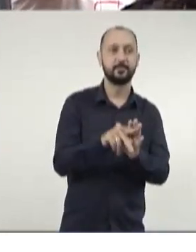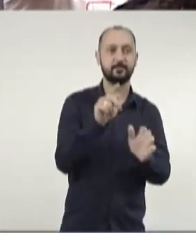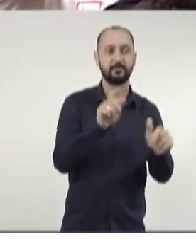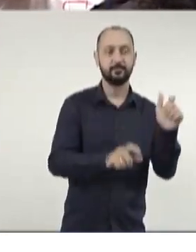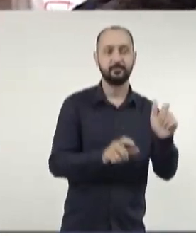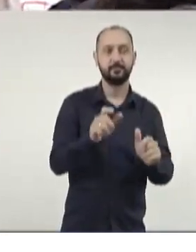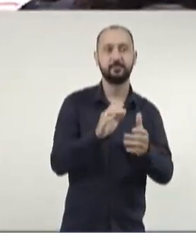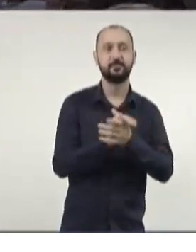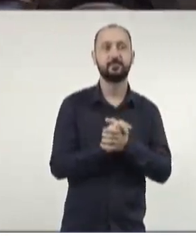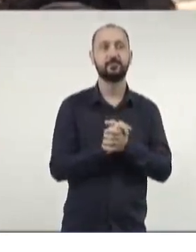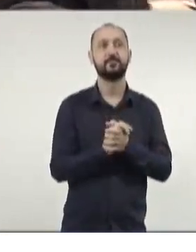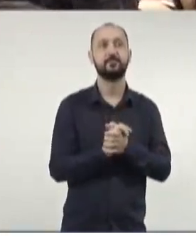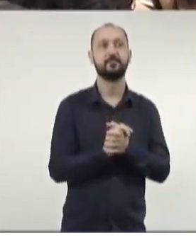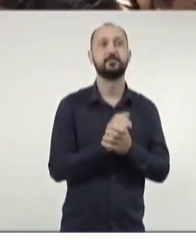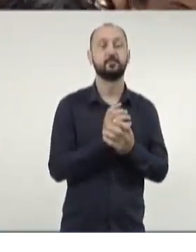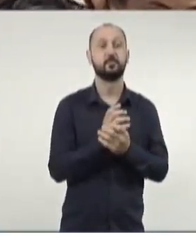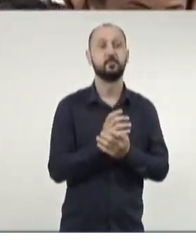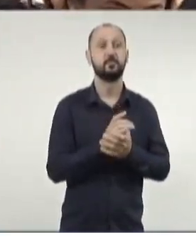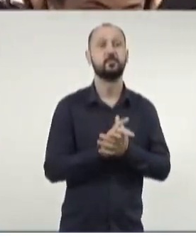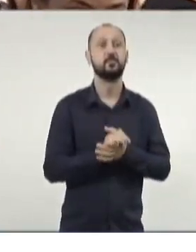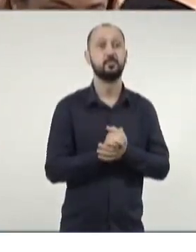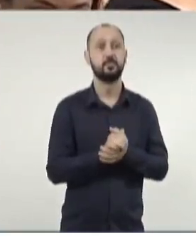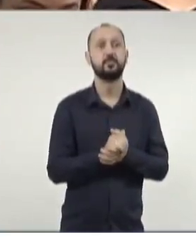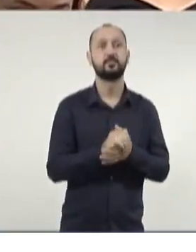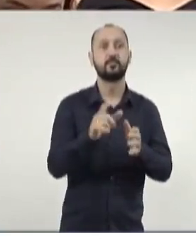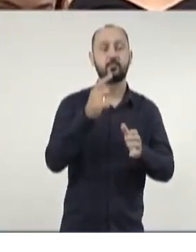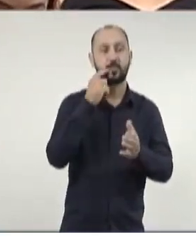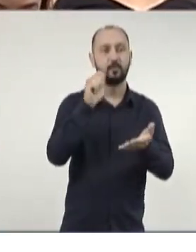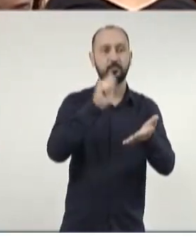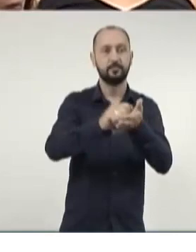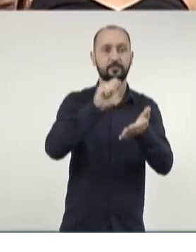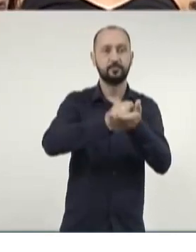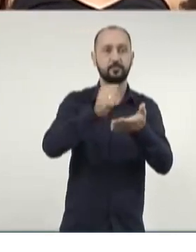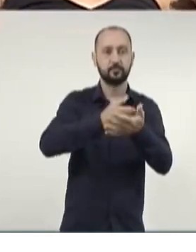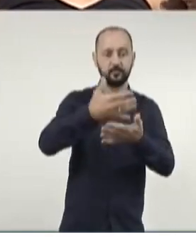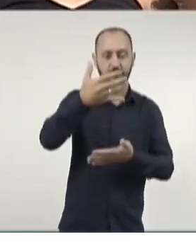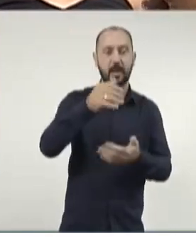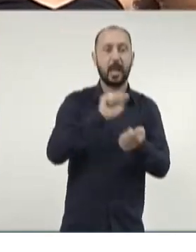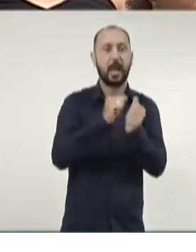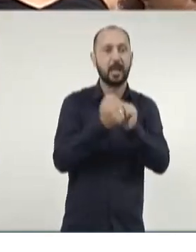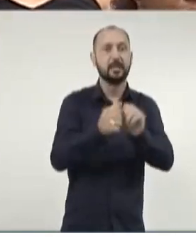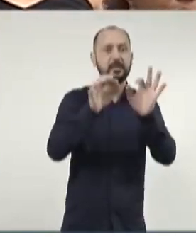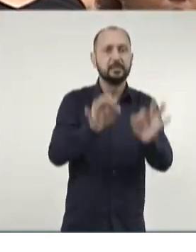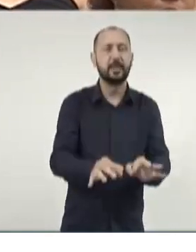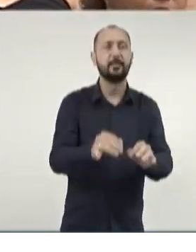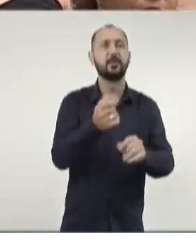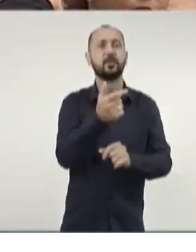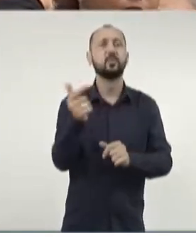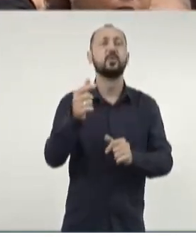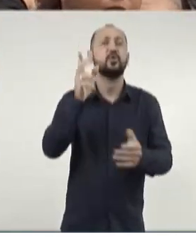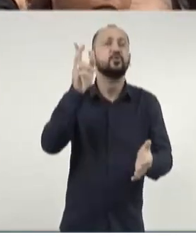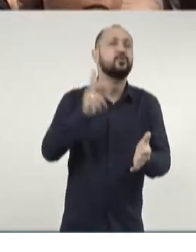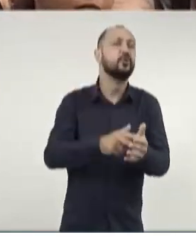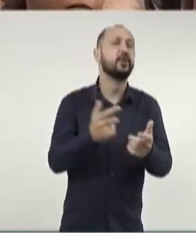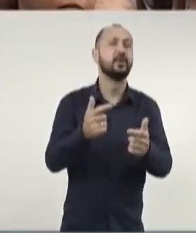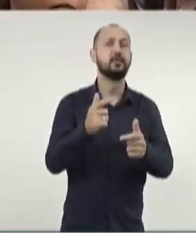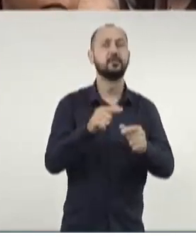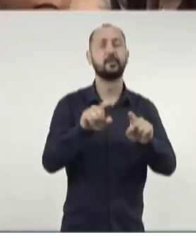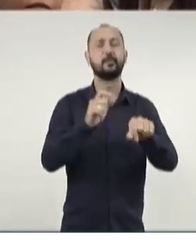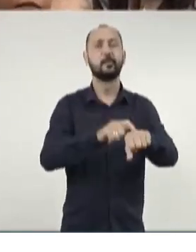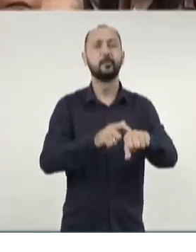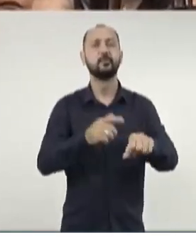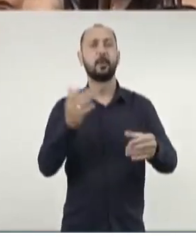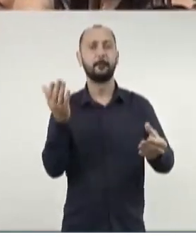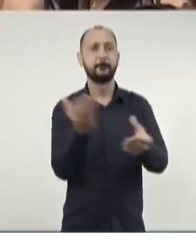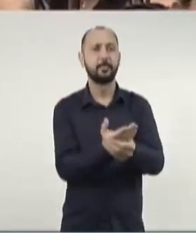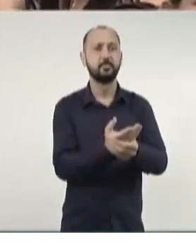pessoa. E o prontuário é muito importante que ele seja preenchido de forma adequada, para que não haja realmente a questão do